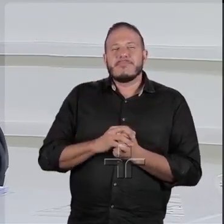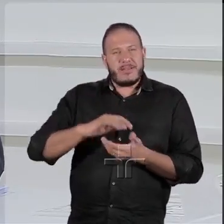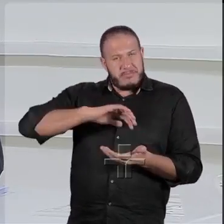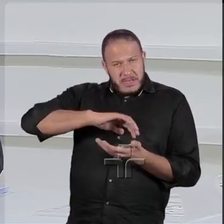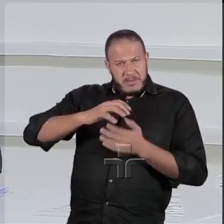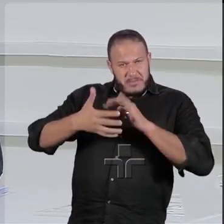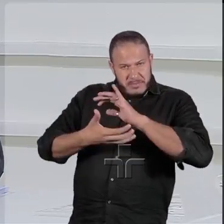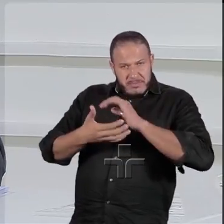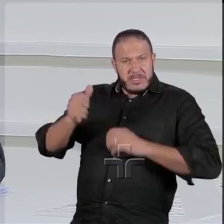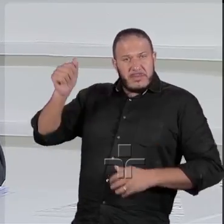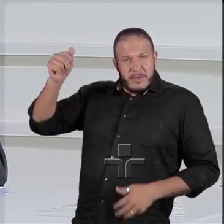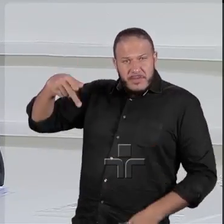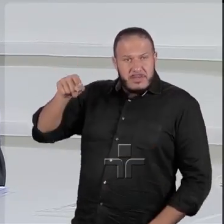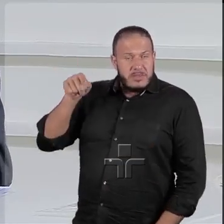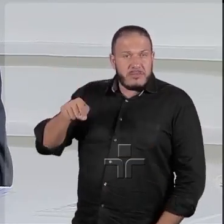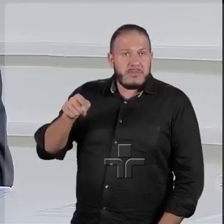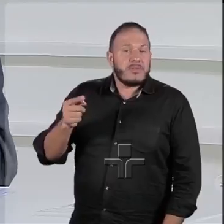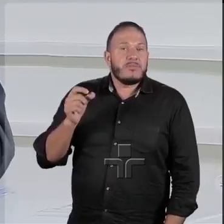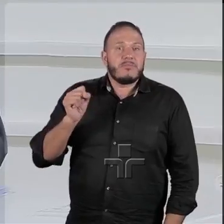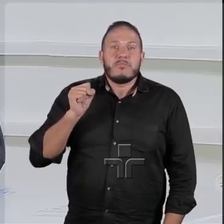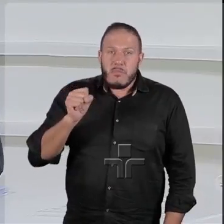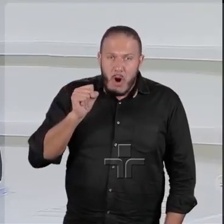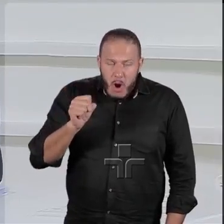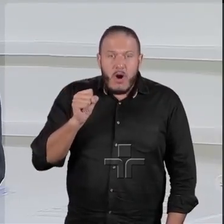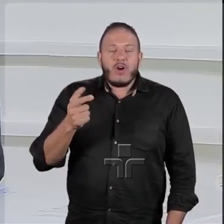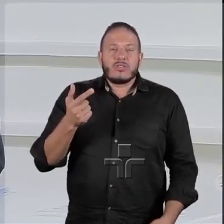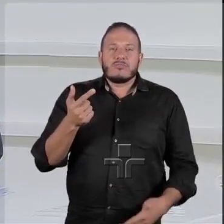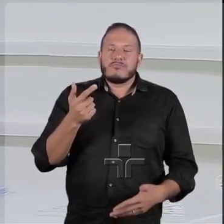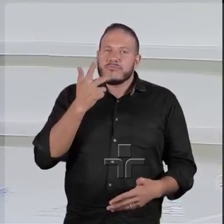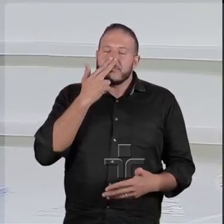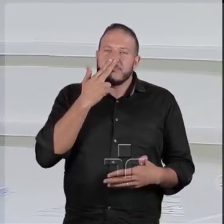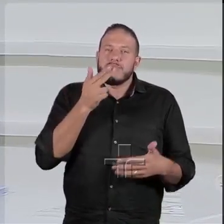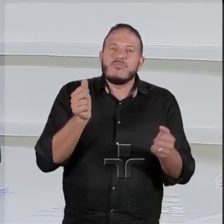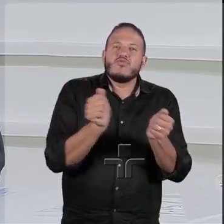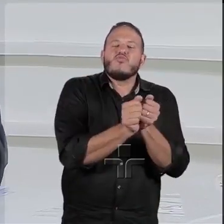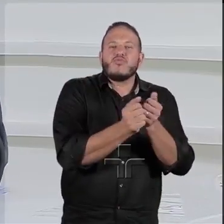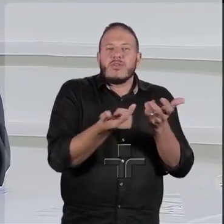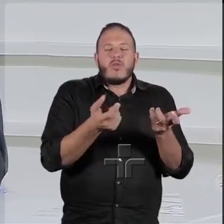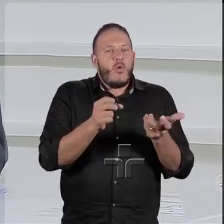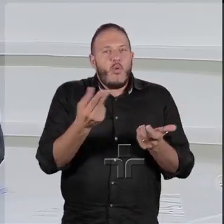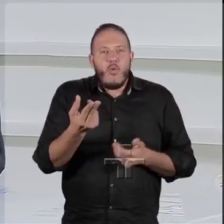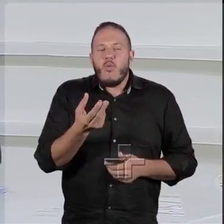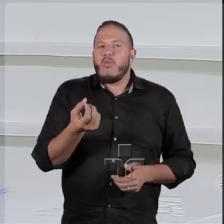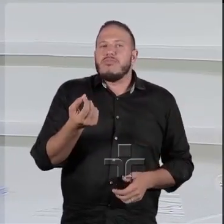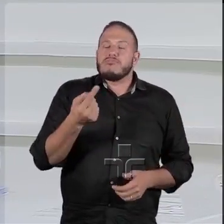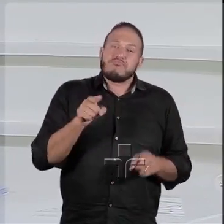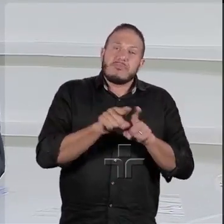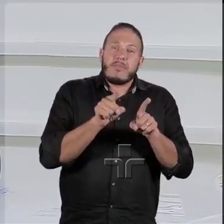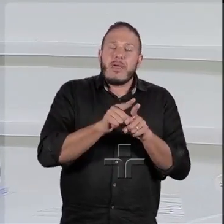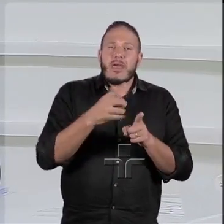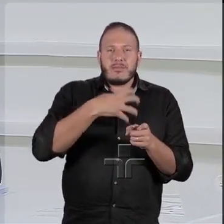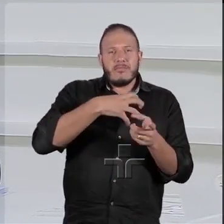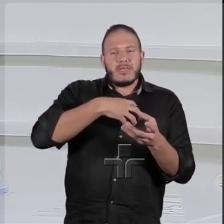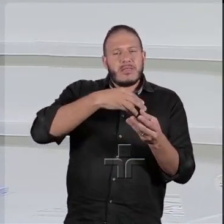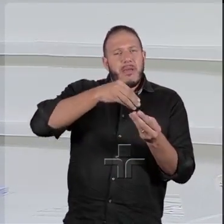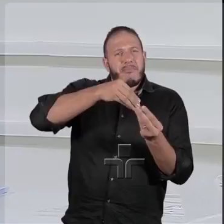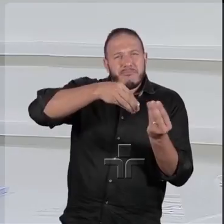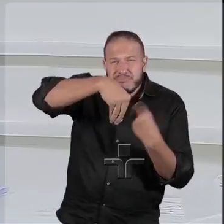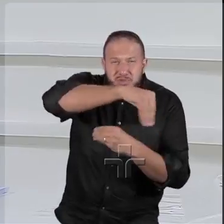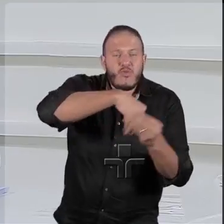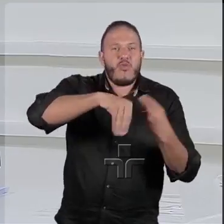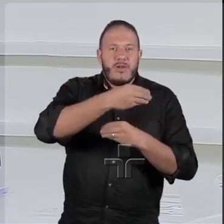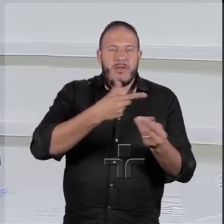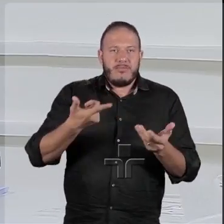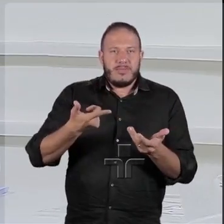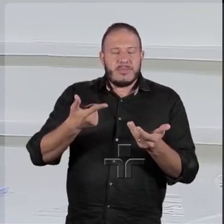Previdência pode ser anexada ou então também entrar também no bojo de uma reforma da